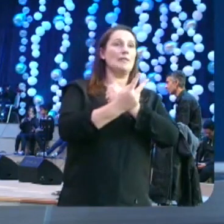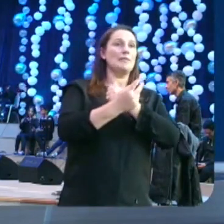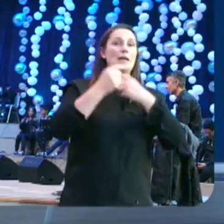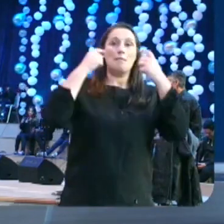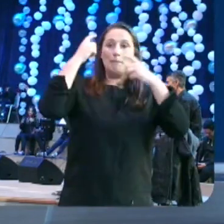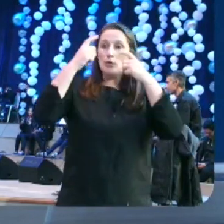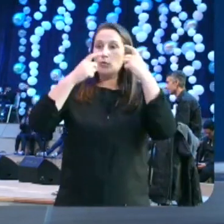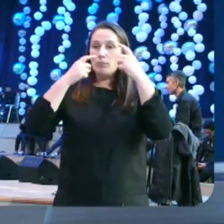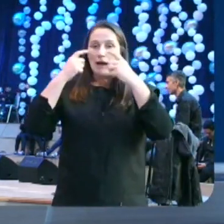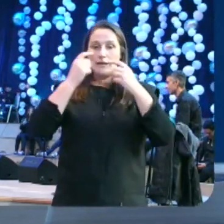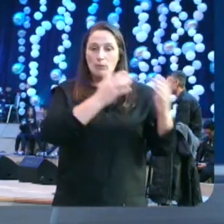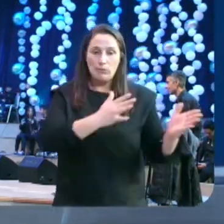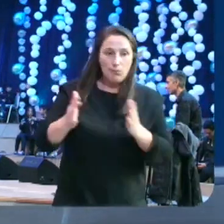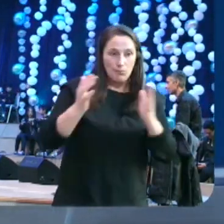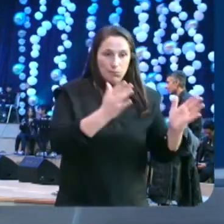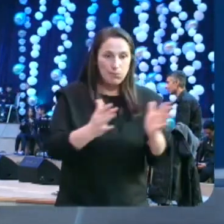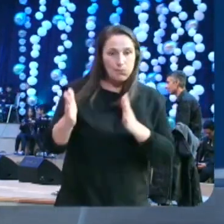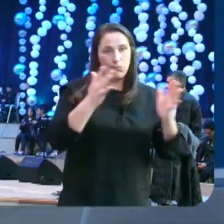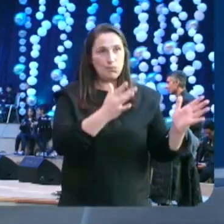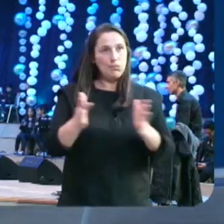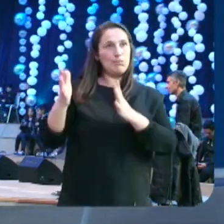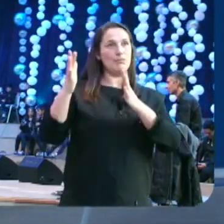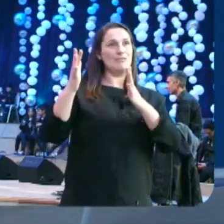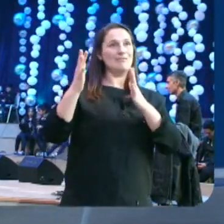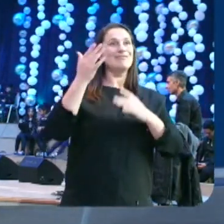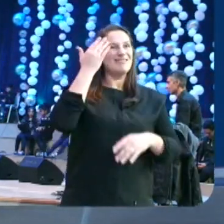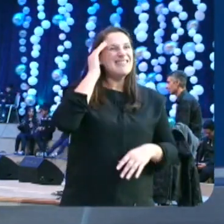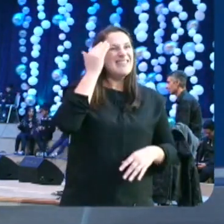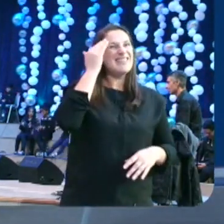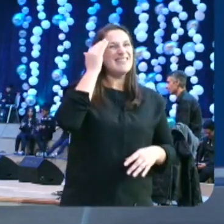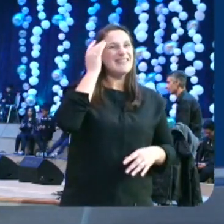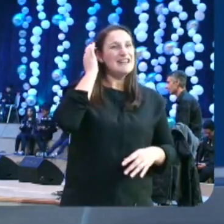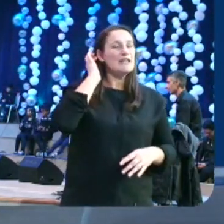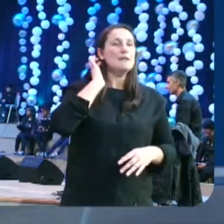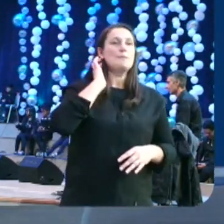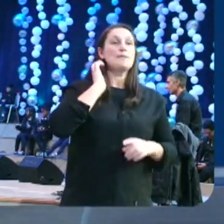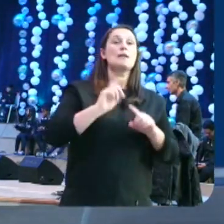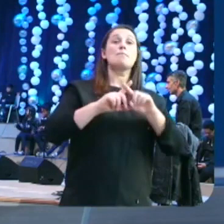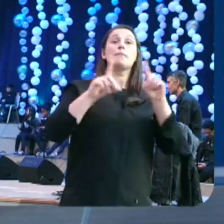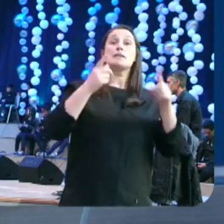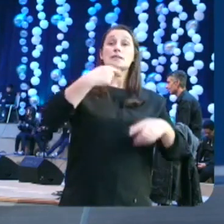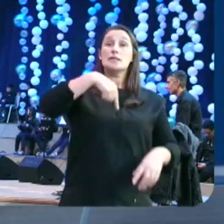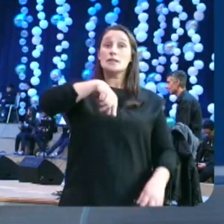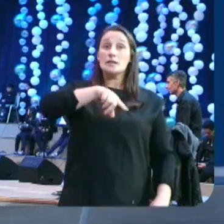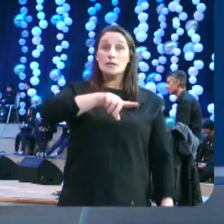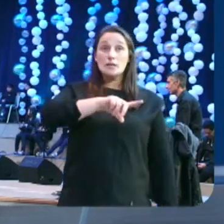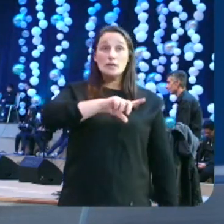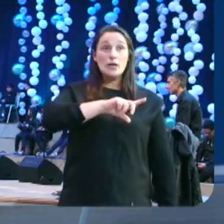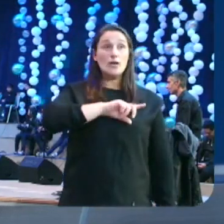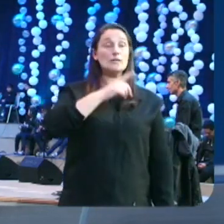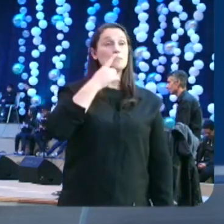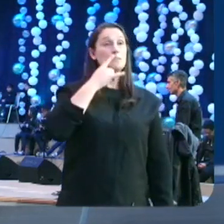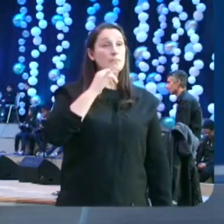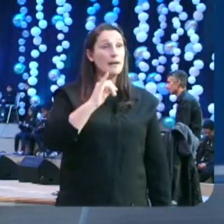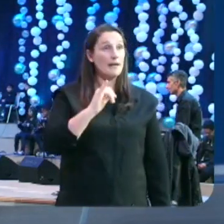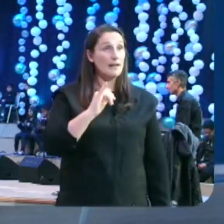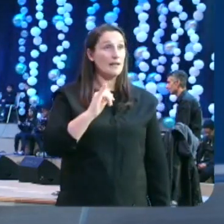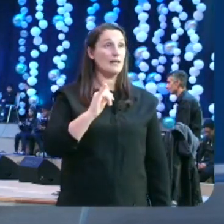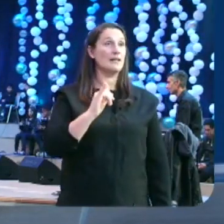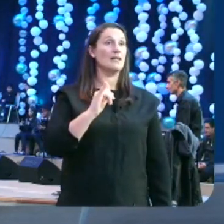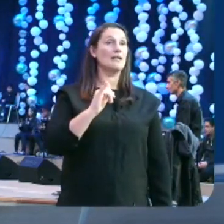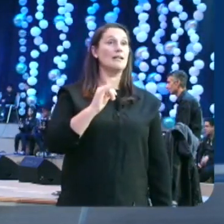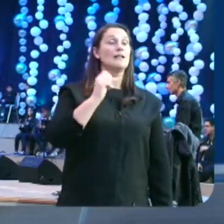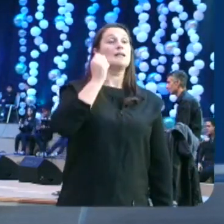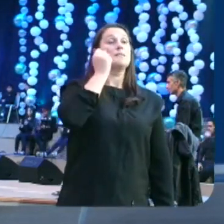preocupada em produção, em desempenho. Mas nós, pais,